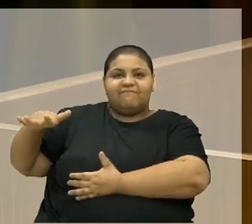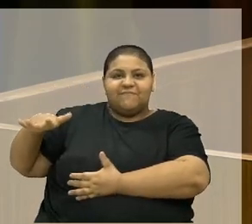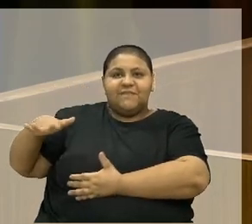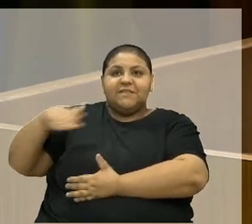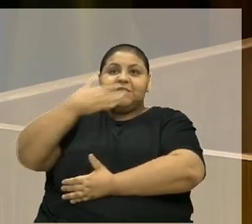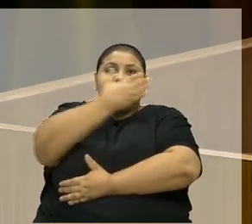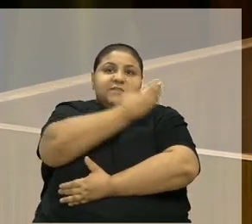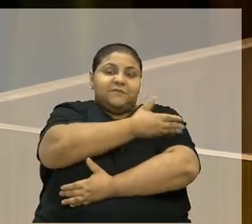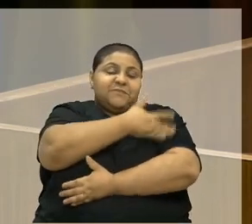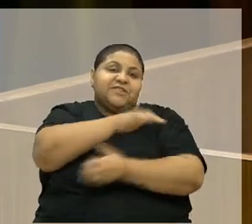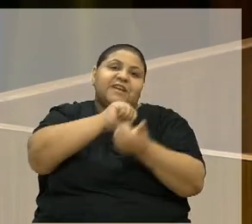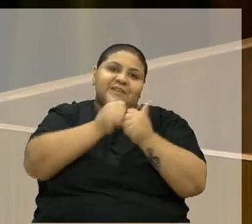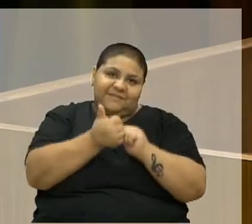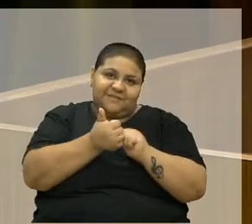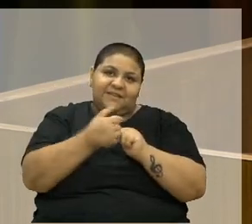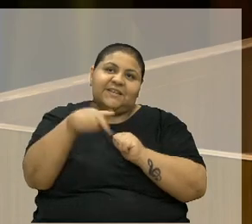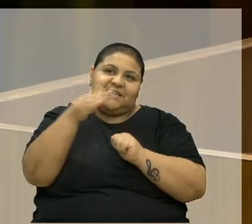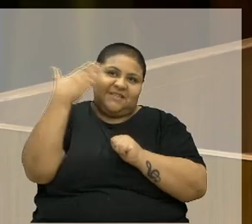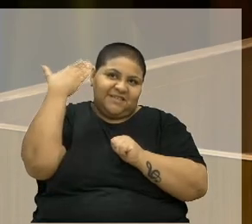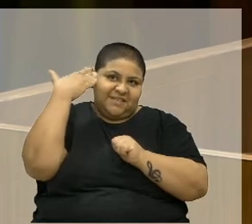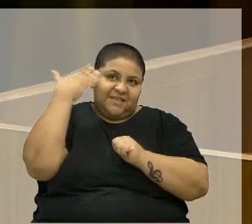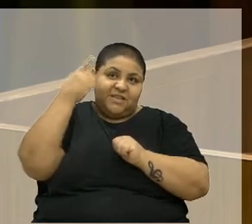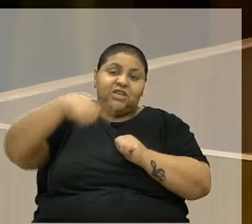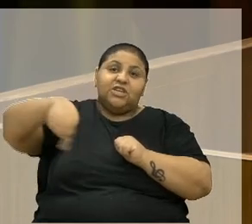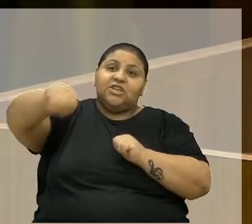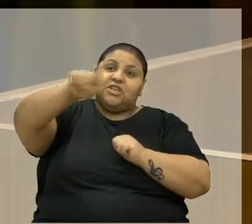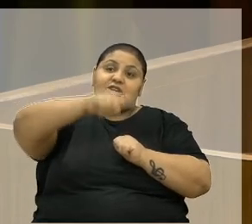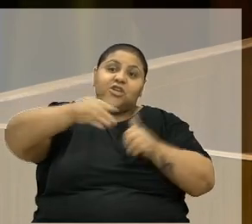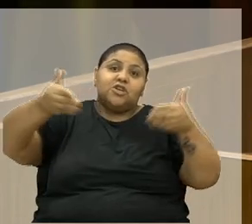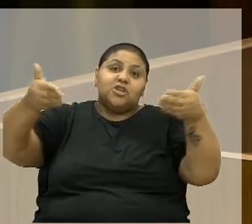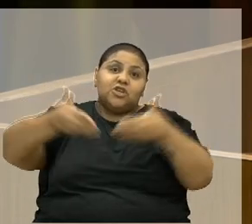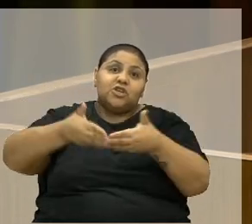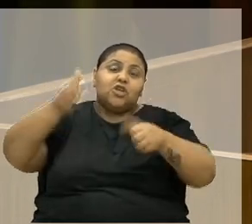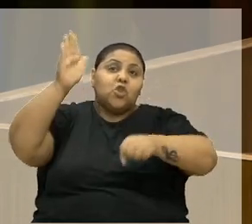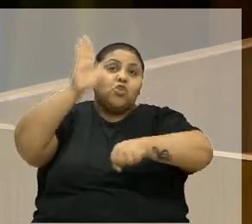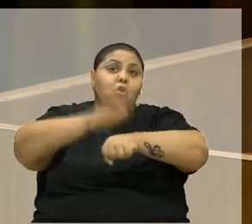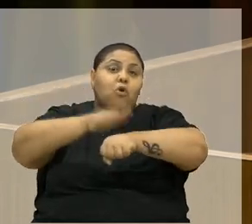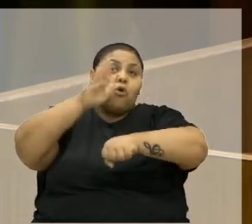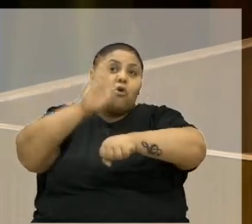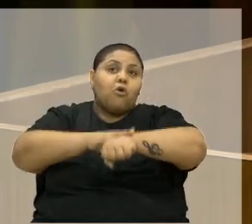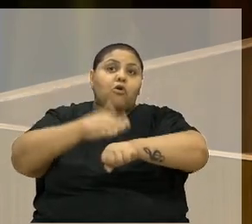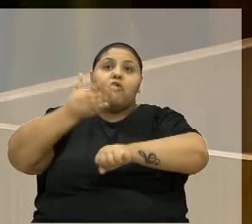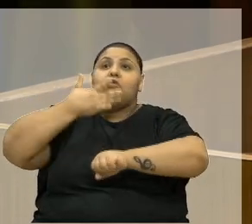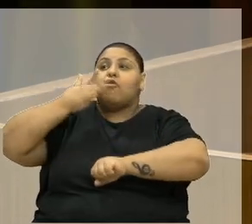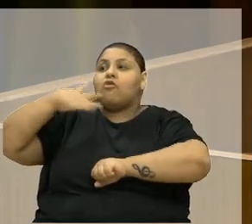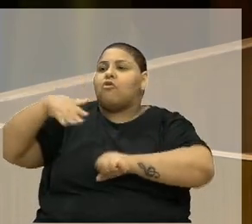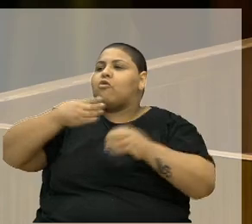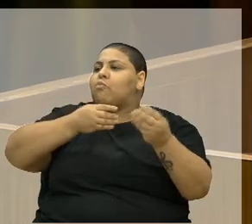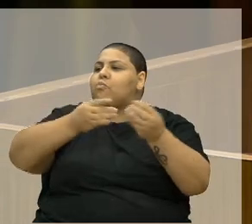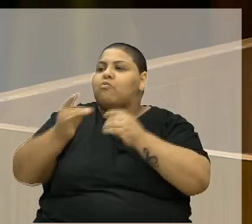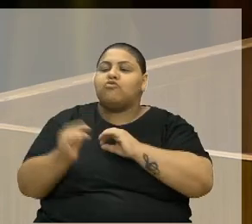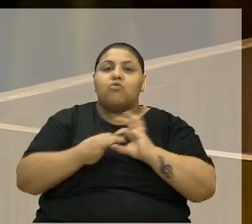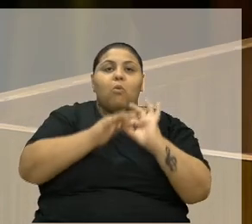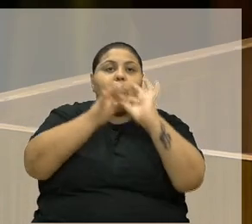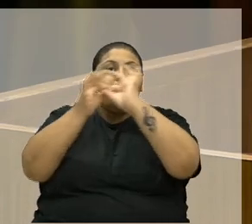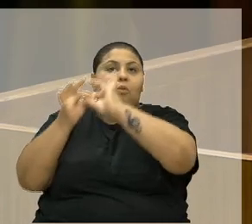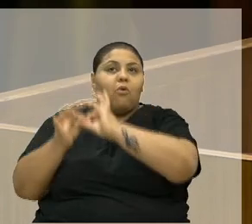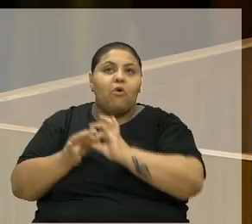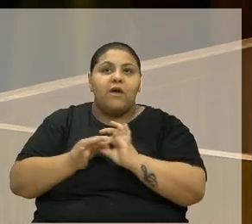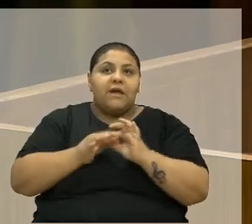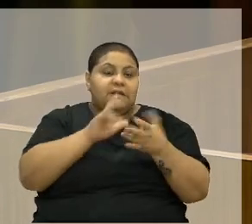praticarem esportes né porque a gente sabe que nós estamos atualmente no momento em que as crianças estão muito ligadas às